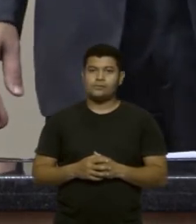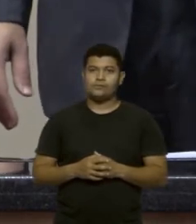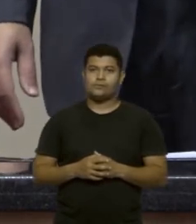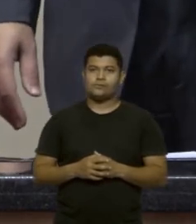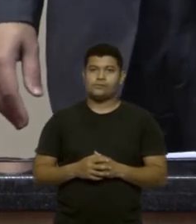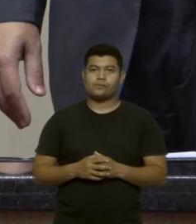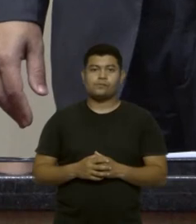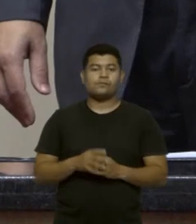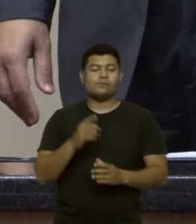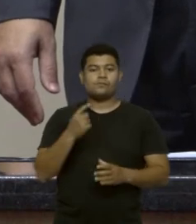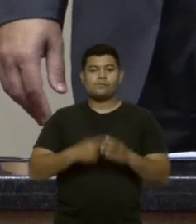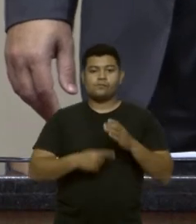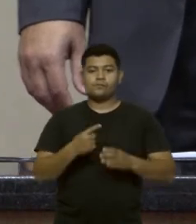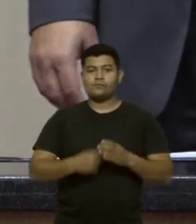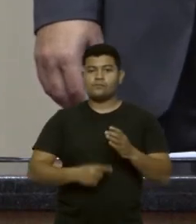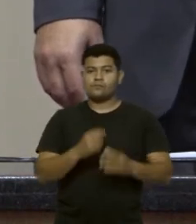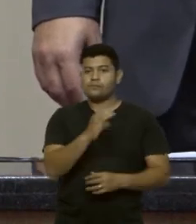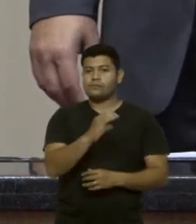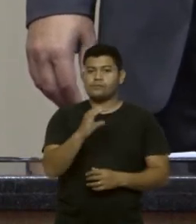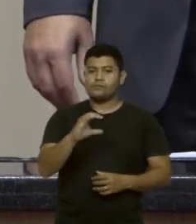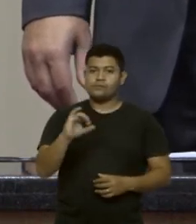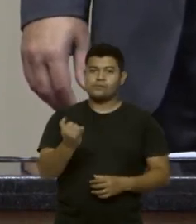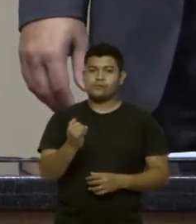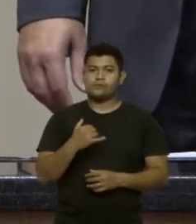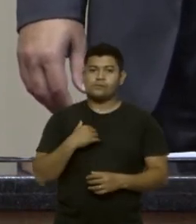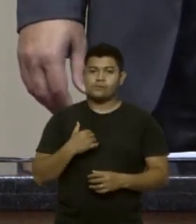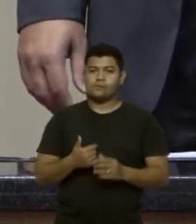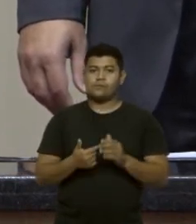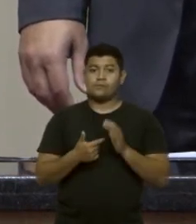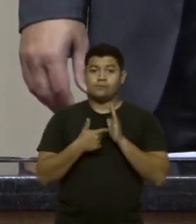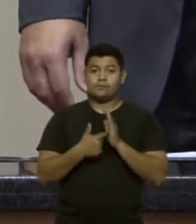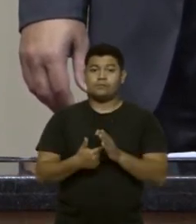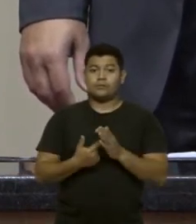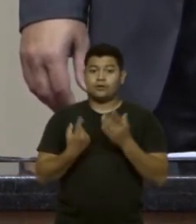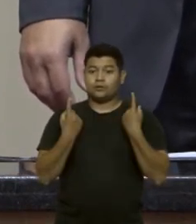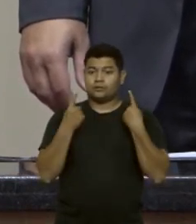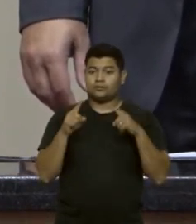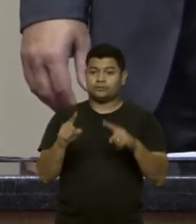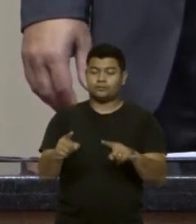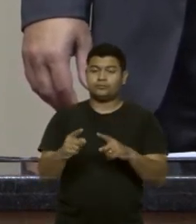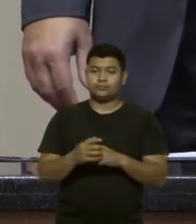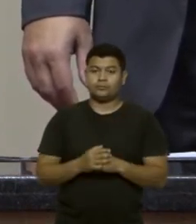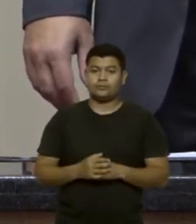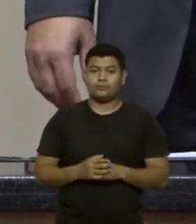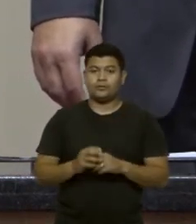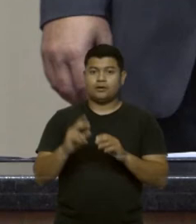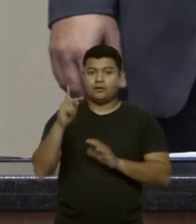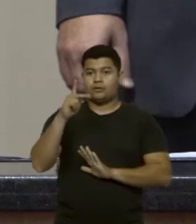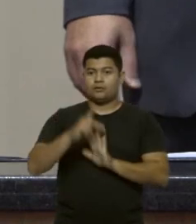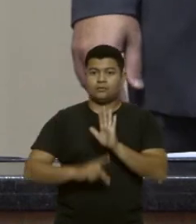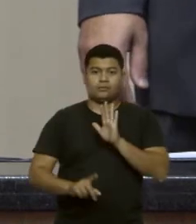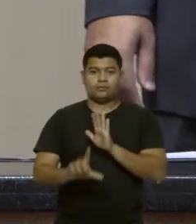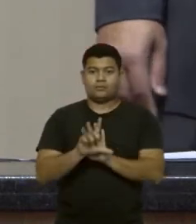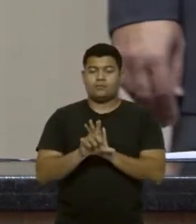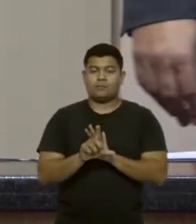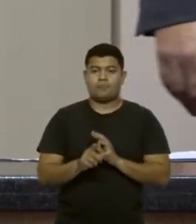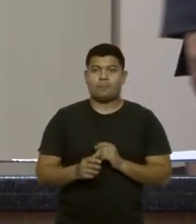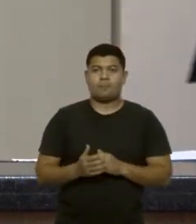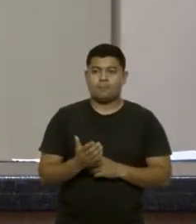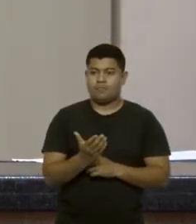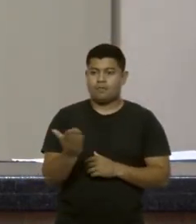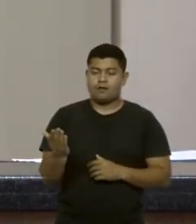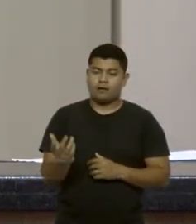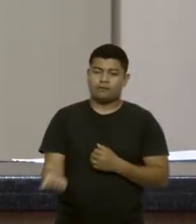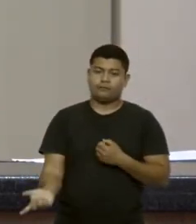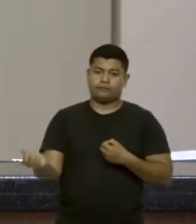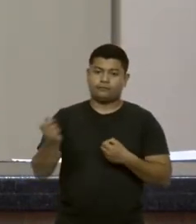A Comissão de Constituição e Justiça apresentou parecer contrário às seguintes matérias e as mesmas